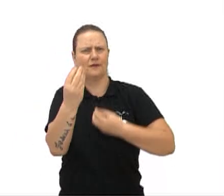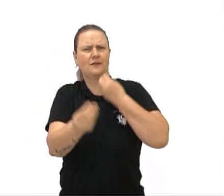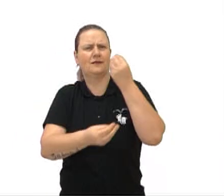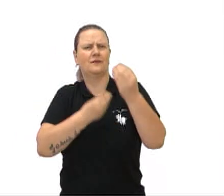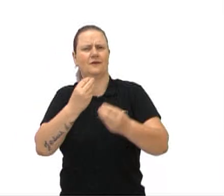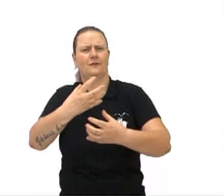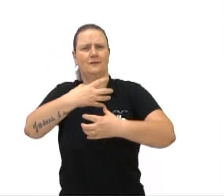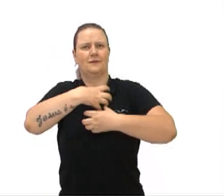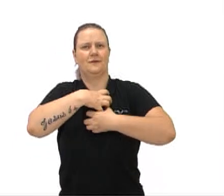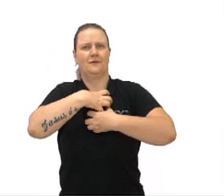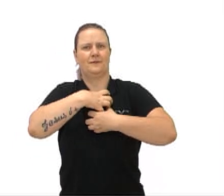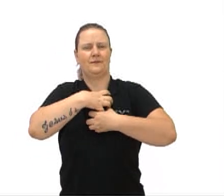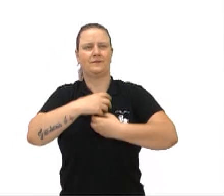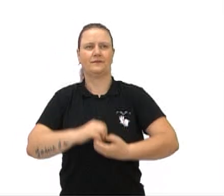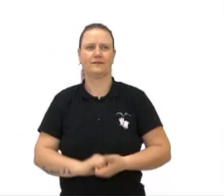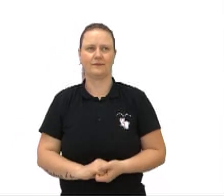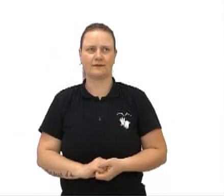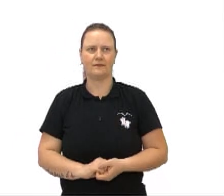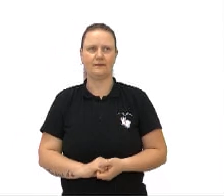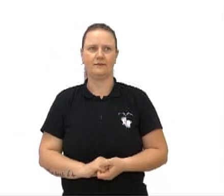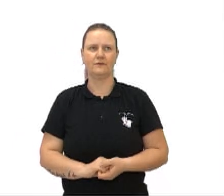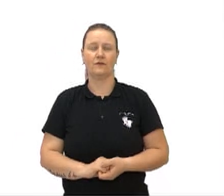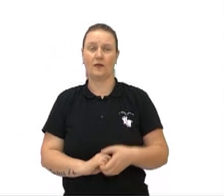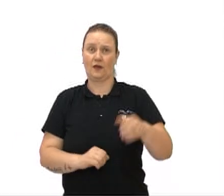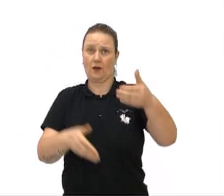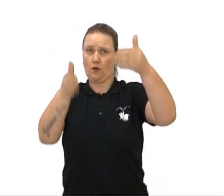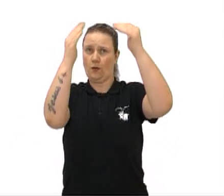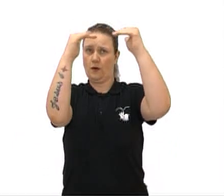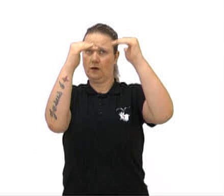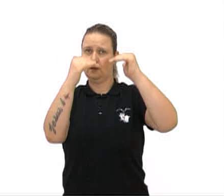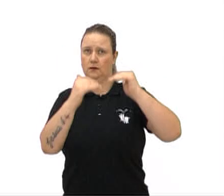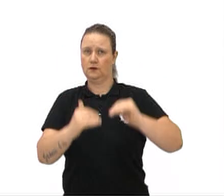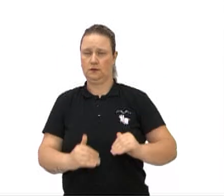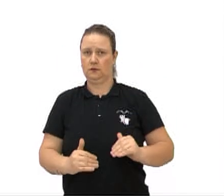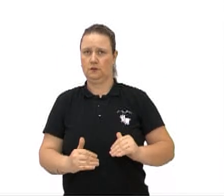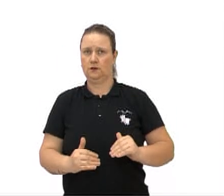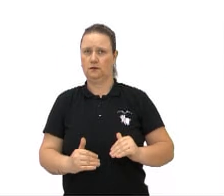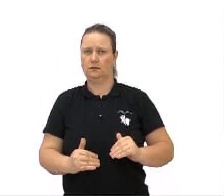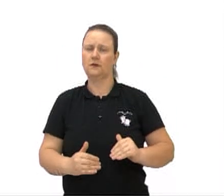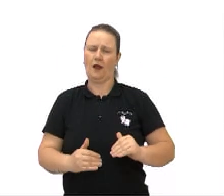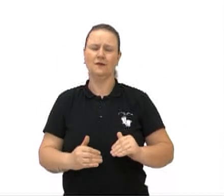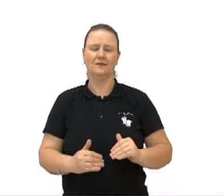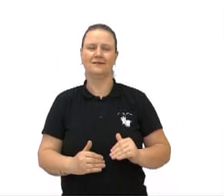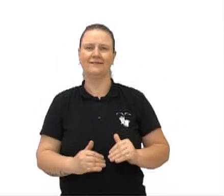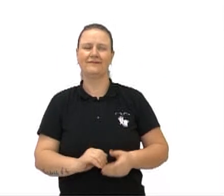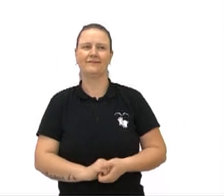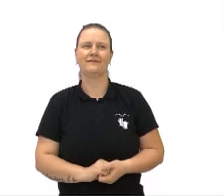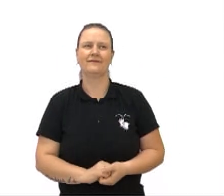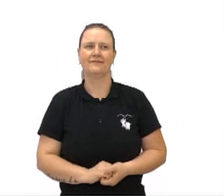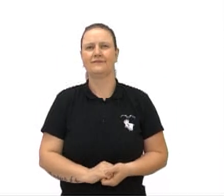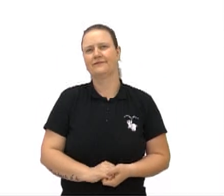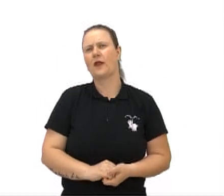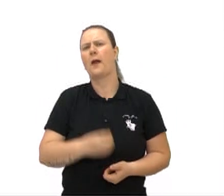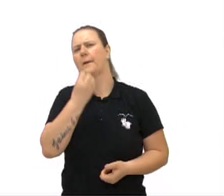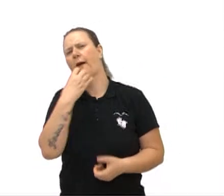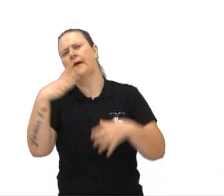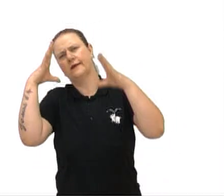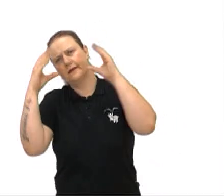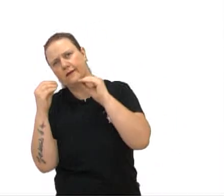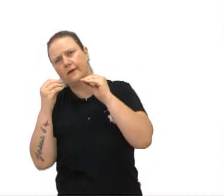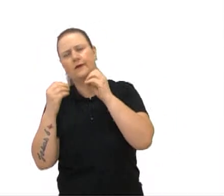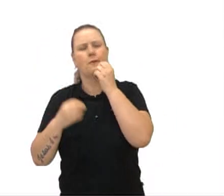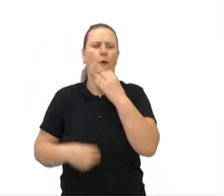estás? Que tal? Então, essas são expressões de saudações, né? Boa noite, bom